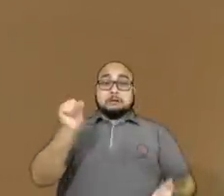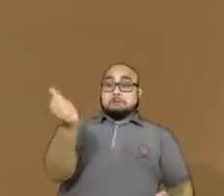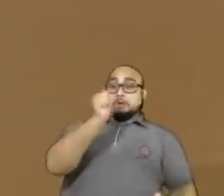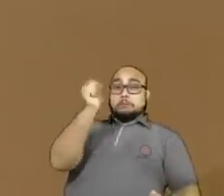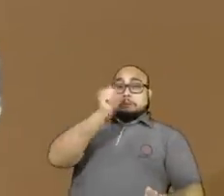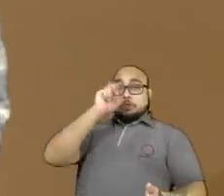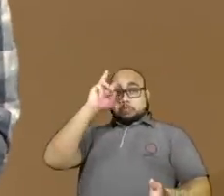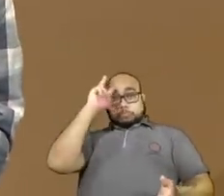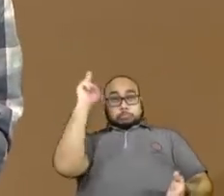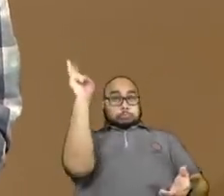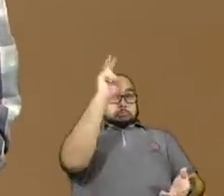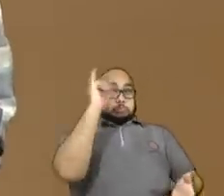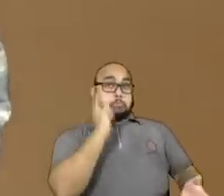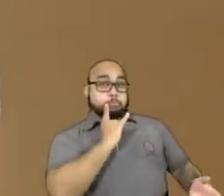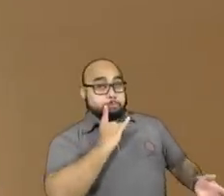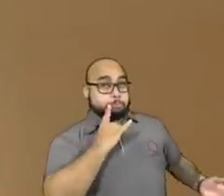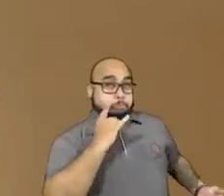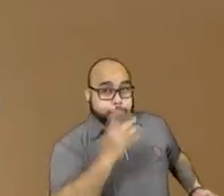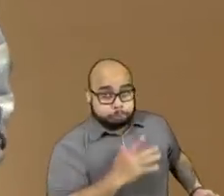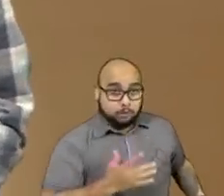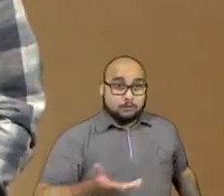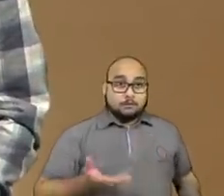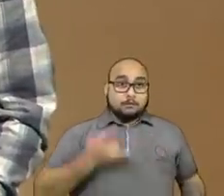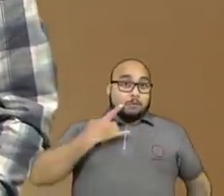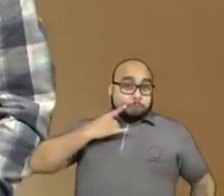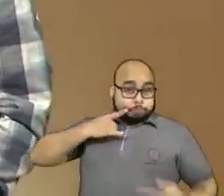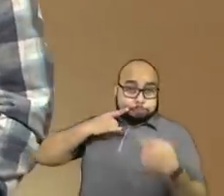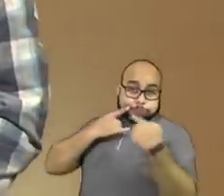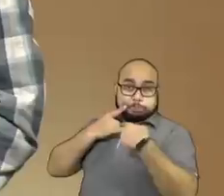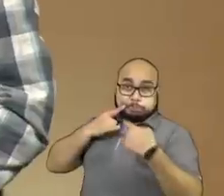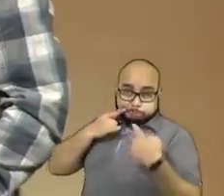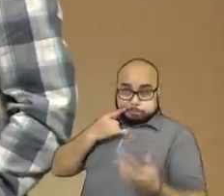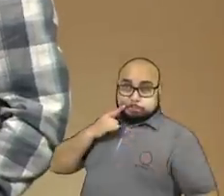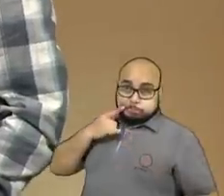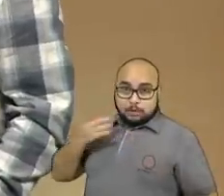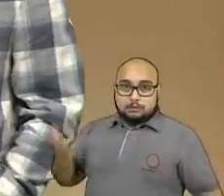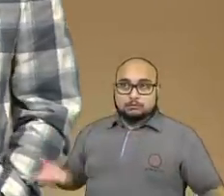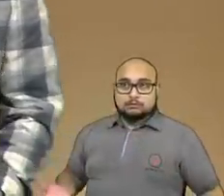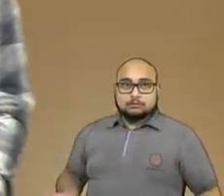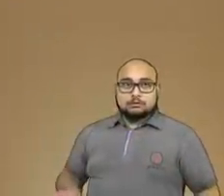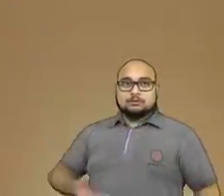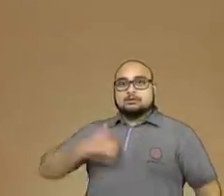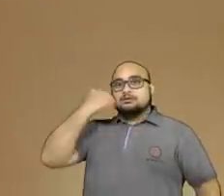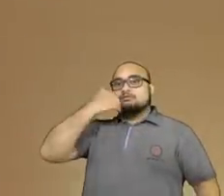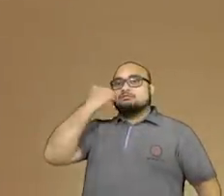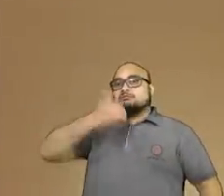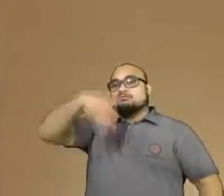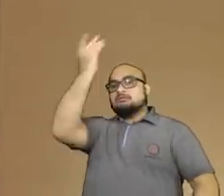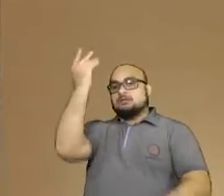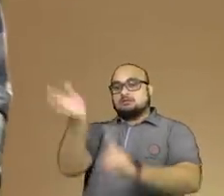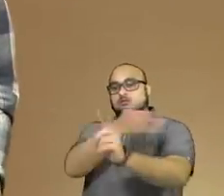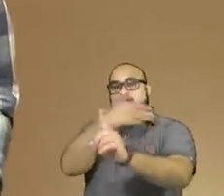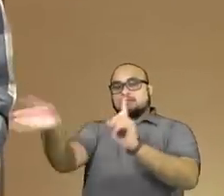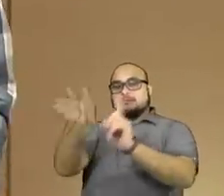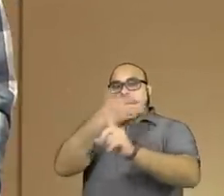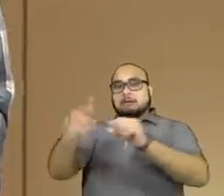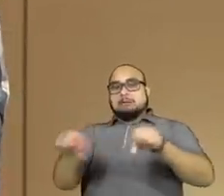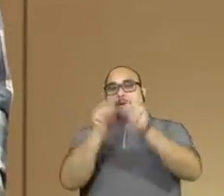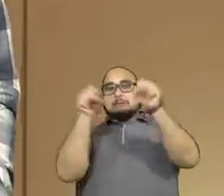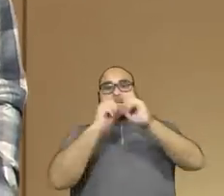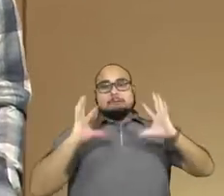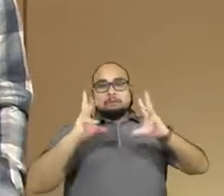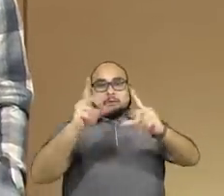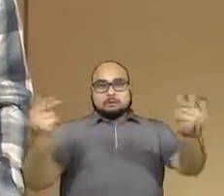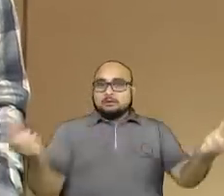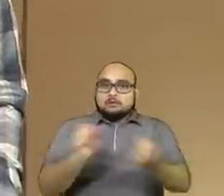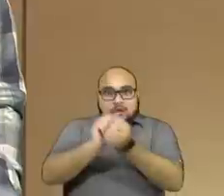51. Beberrão miserável, cachaceiro desgramado, me bate, quebra as coisas em casa. Glória a Deus, ele parou